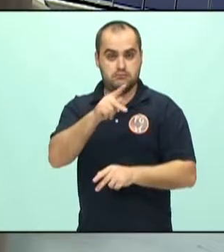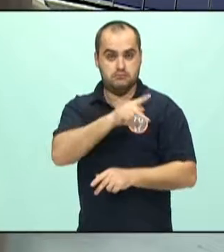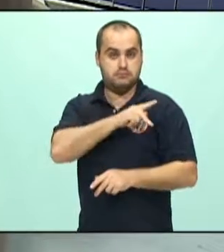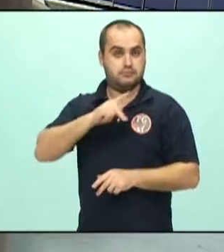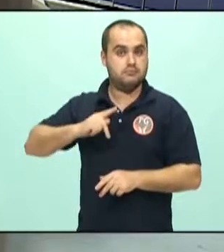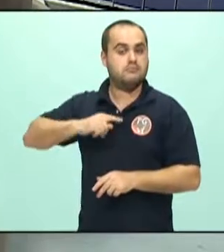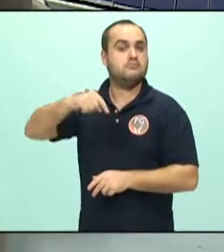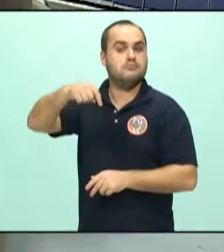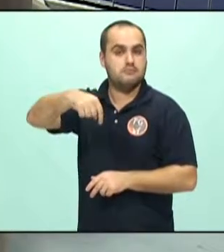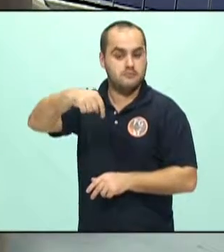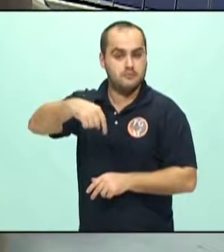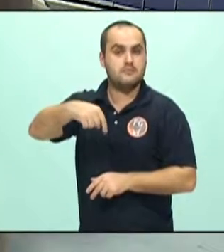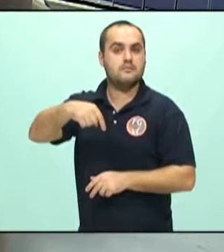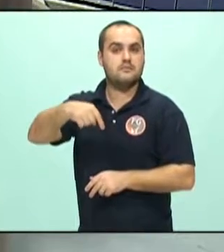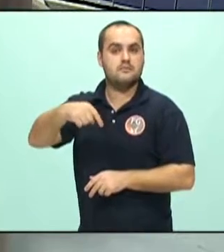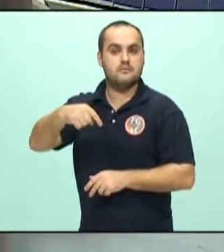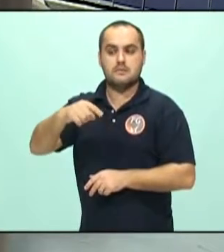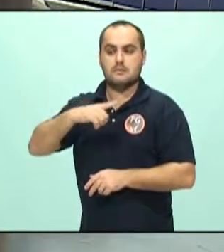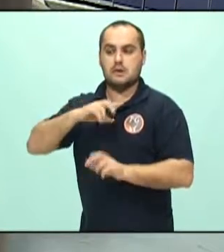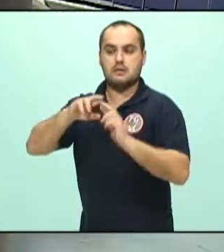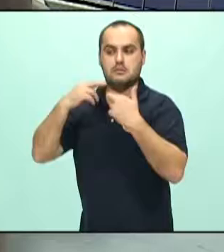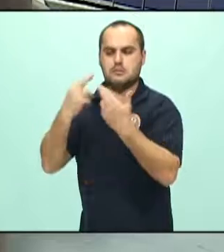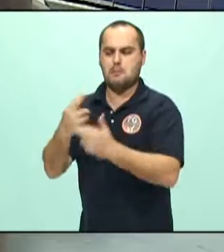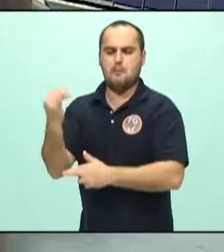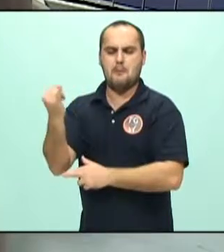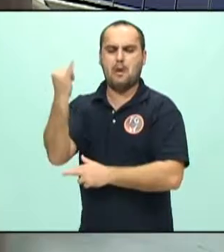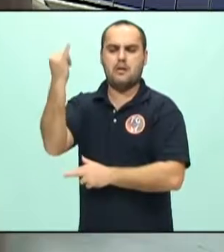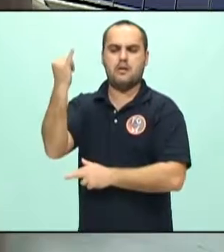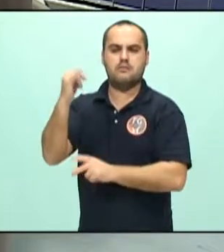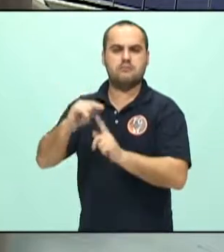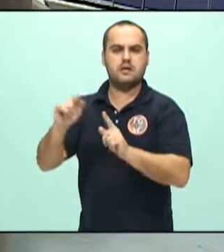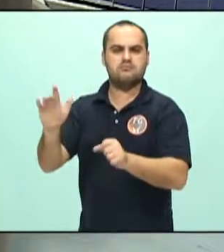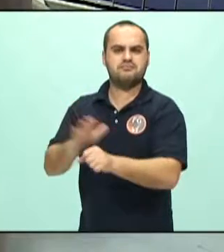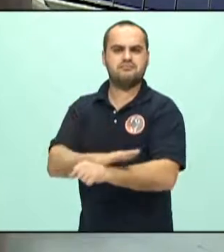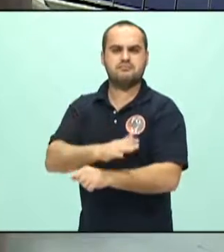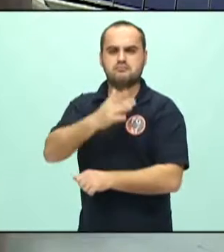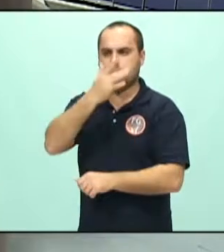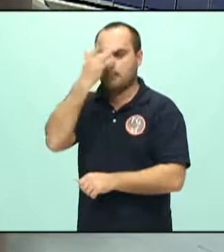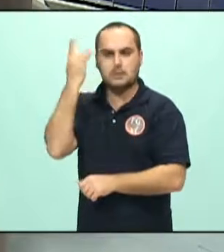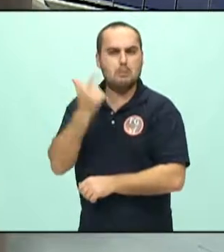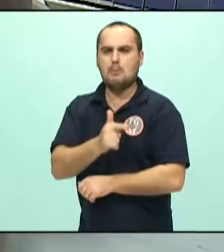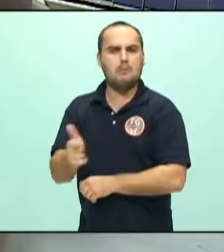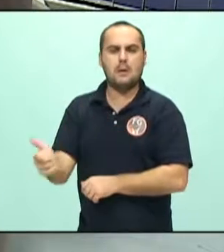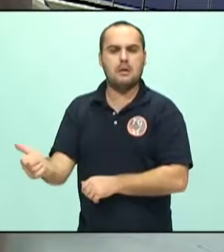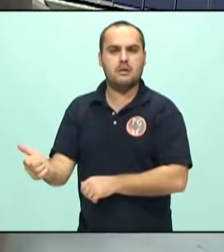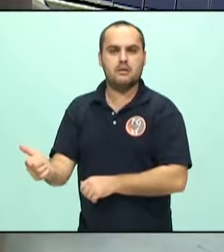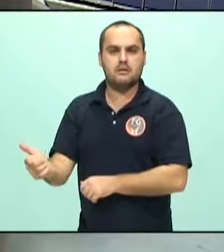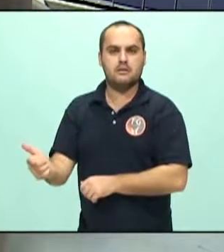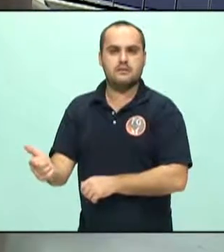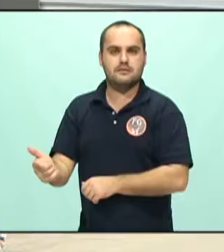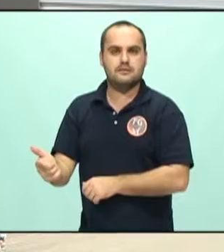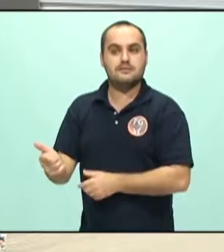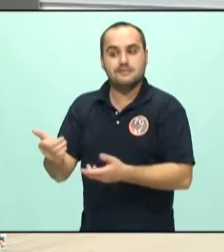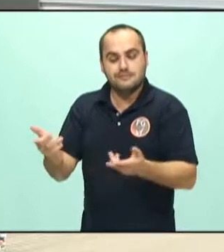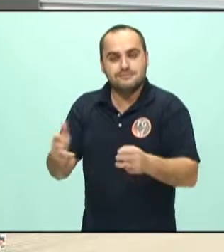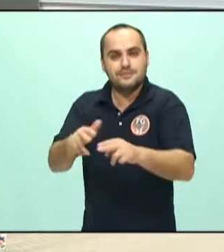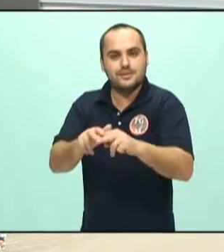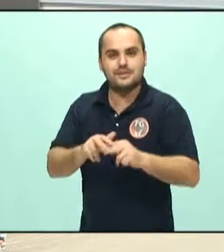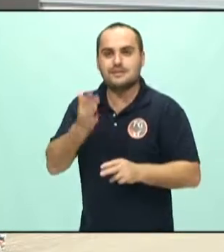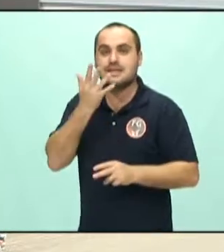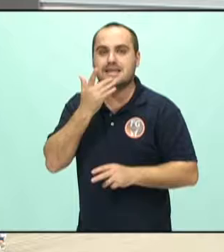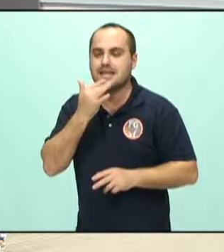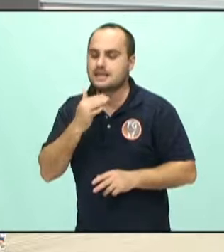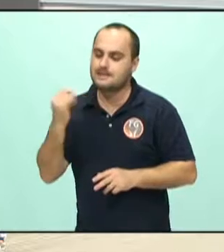sustentável da cidade vazias então como é importante as crianças terem essa percepção da sua participação é